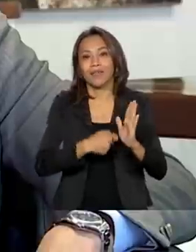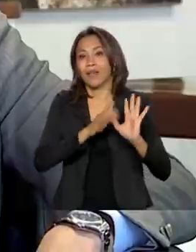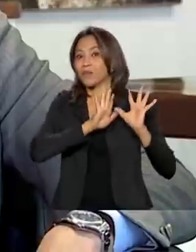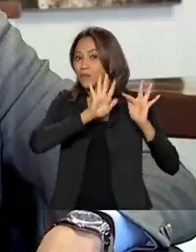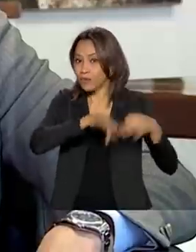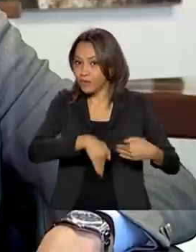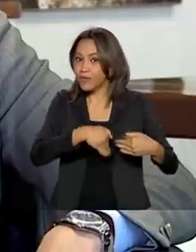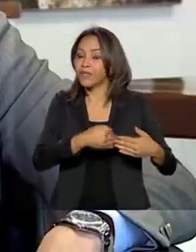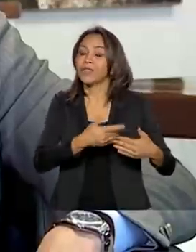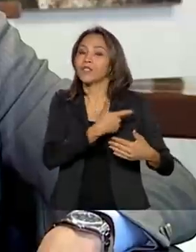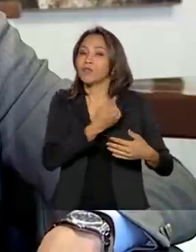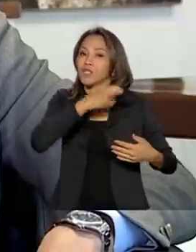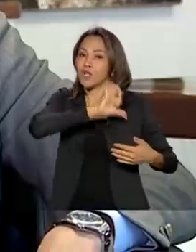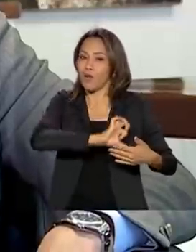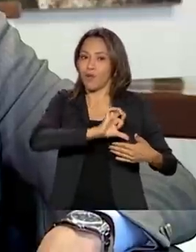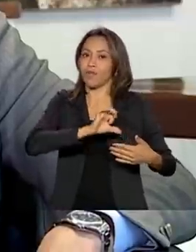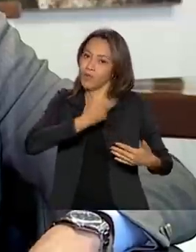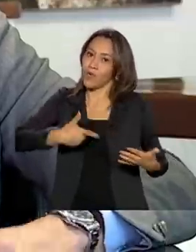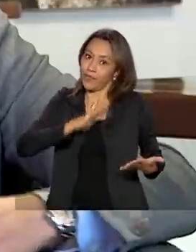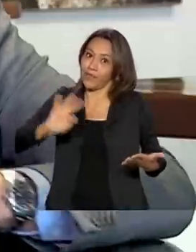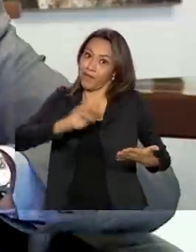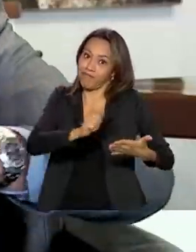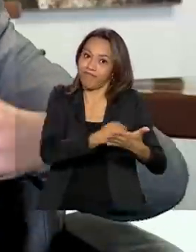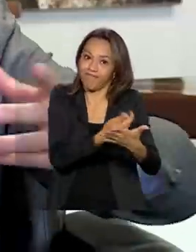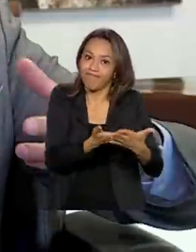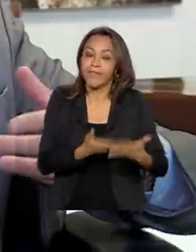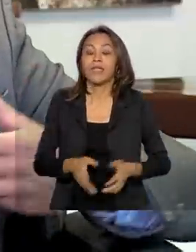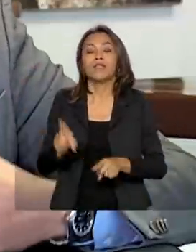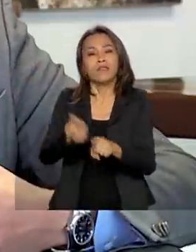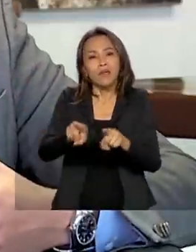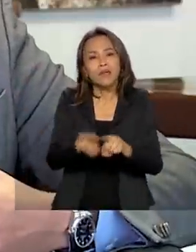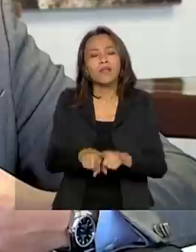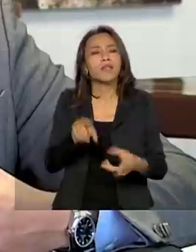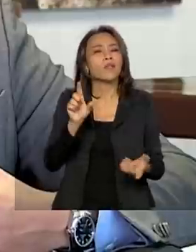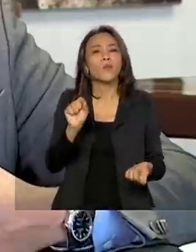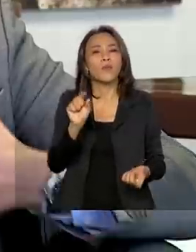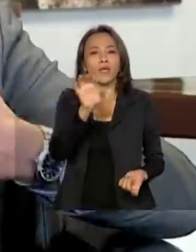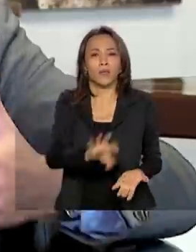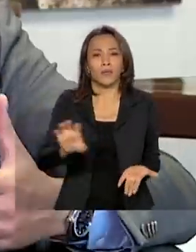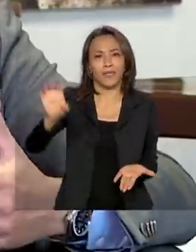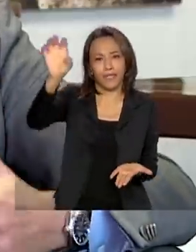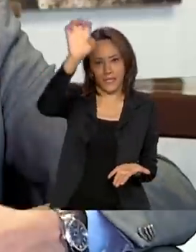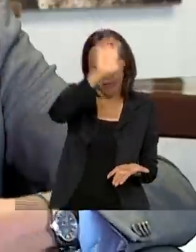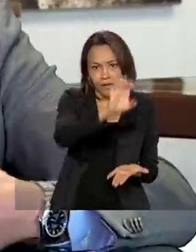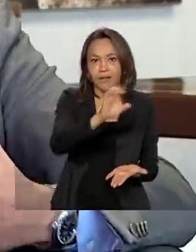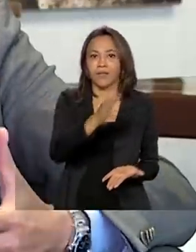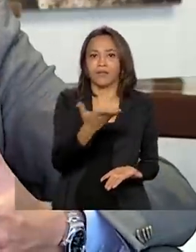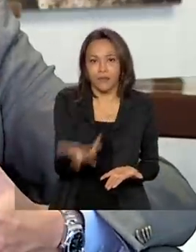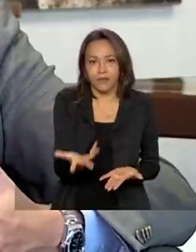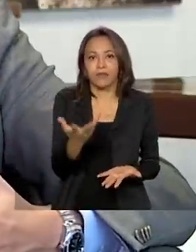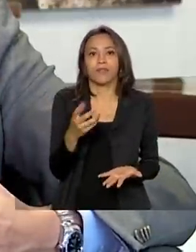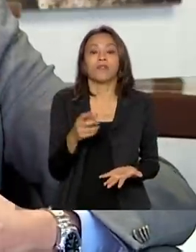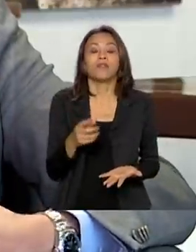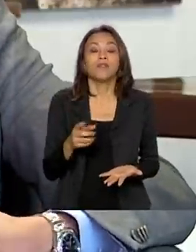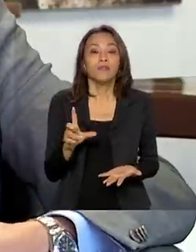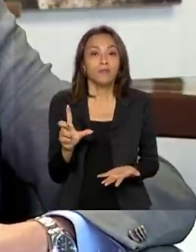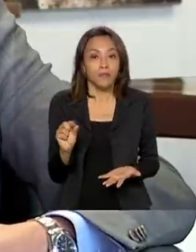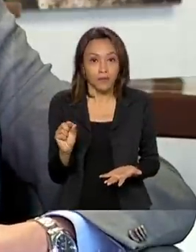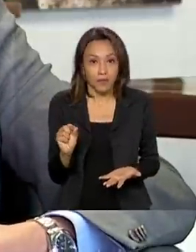governo federal. Da mesma forma, foi permitido que os estados, chamados subnacionais, né, os entes